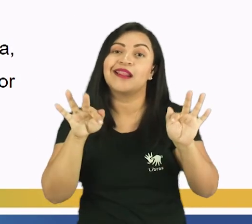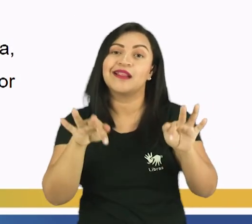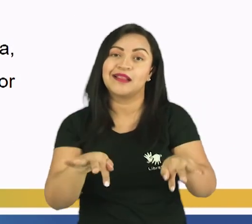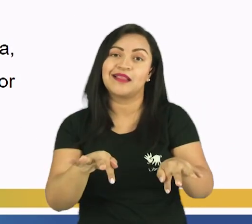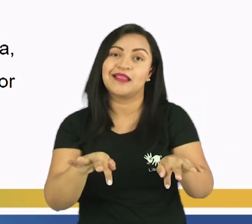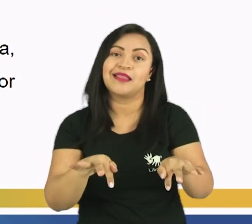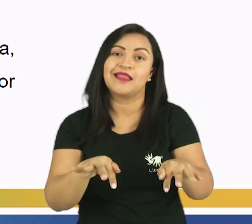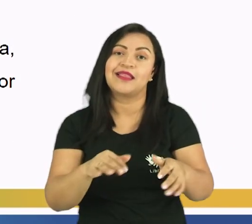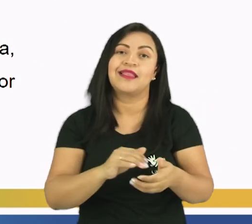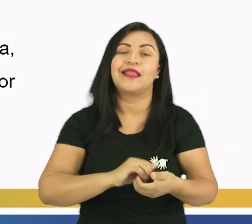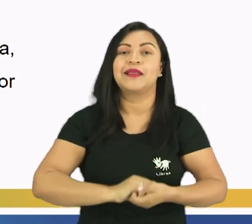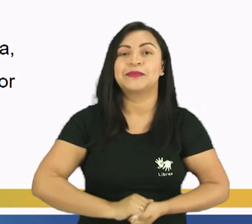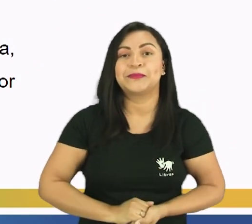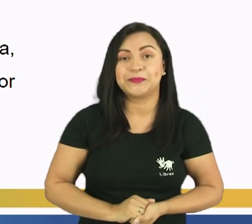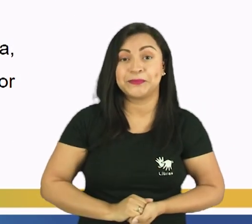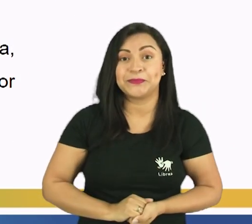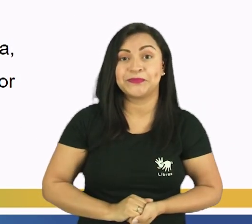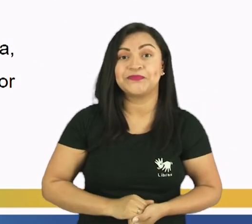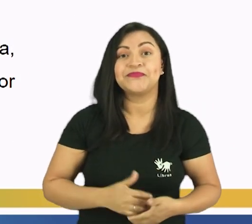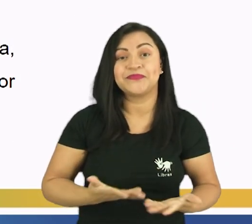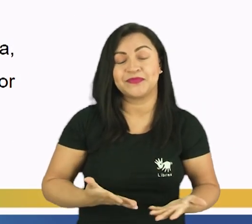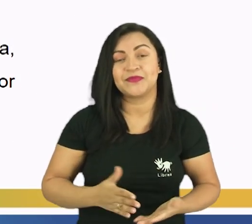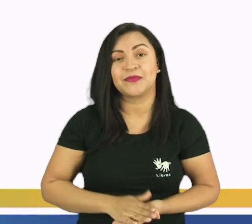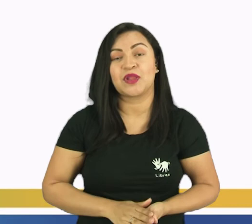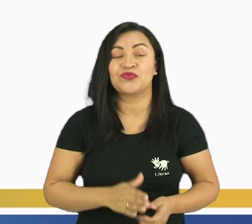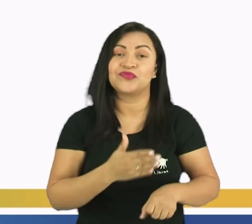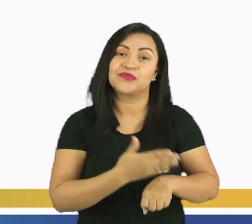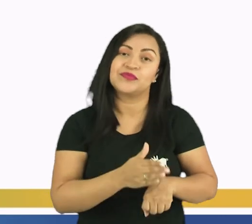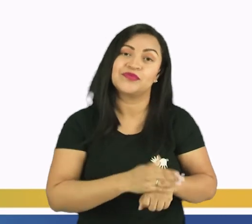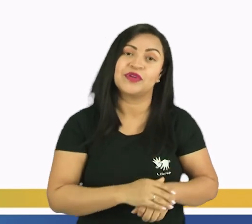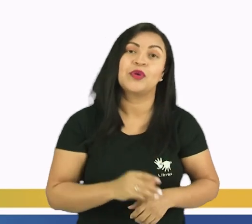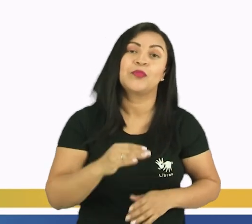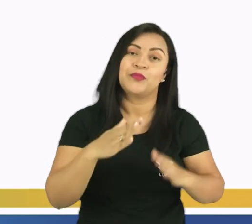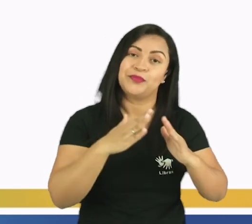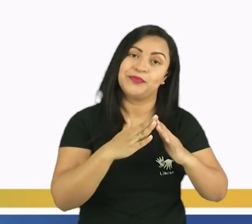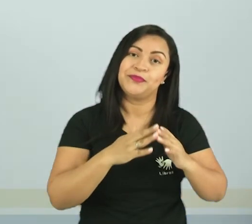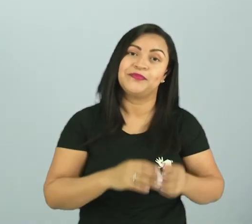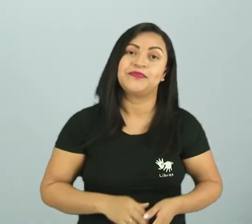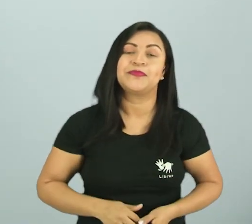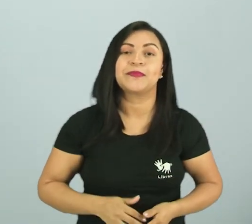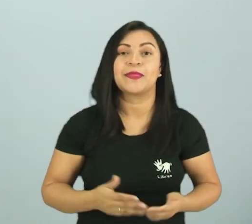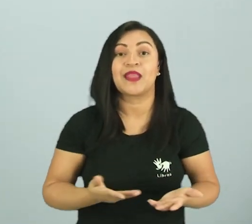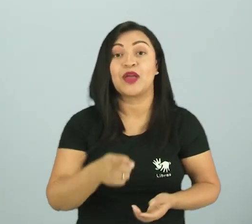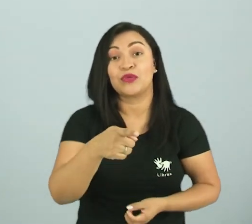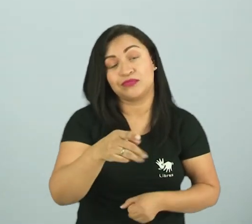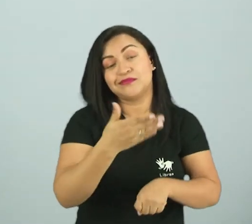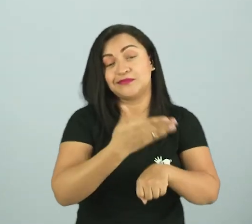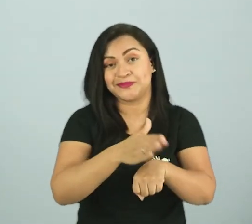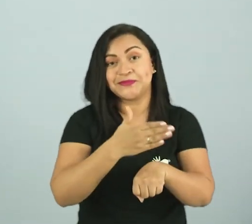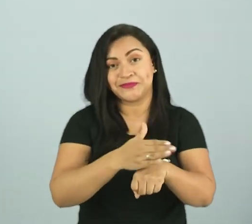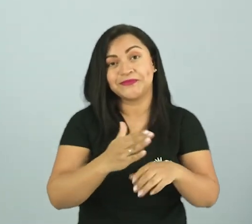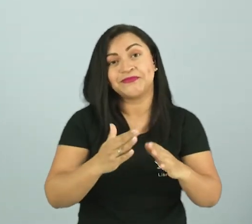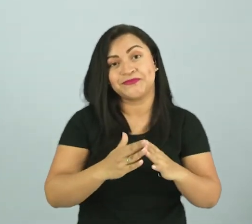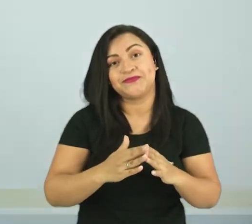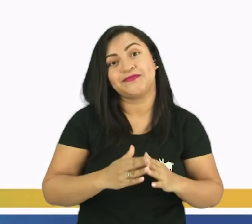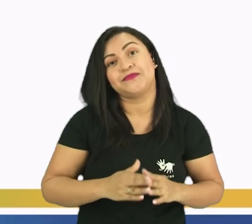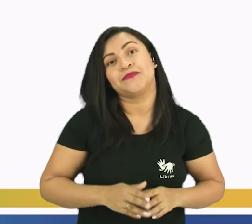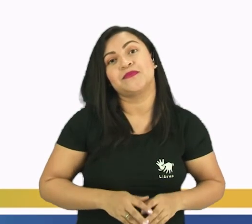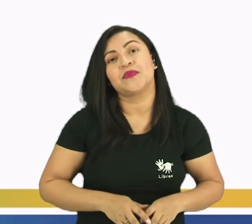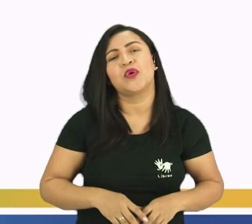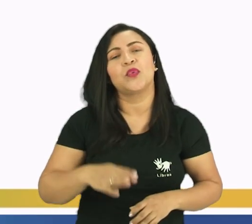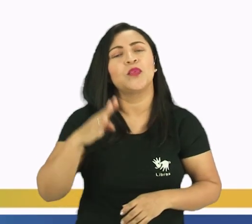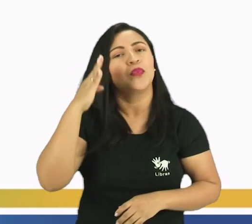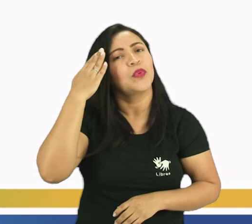embaixador. Termina com o batizado dos infiéis. E a gente vai praticar um pouquinho em casa. Agora é sua vez